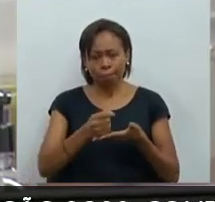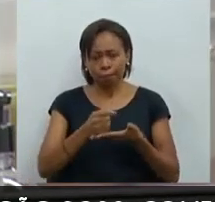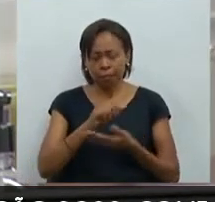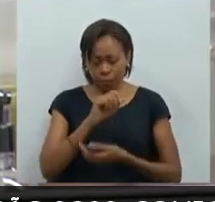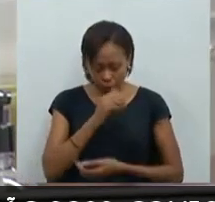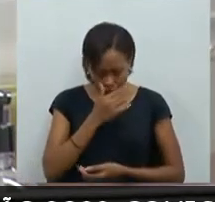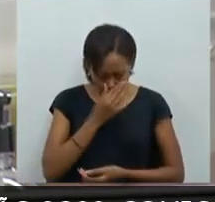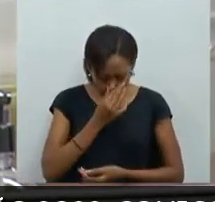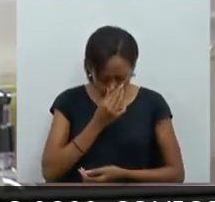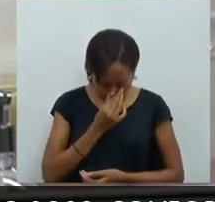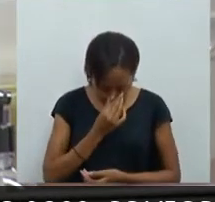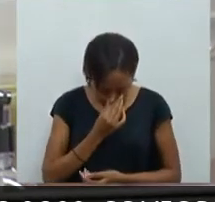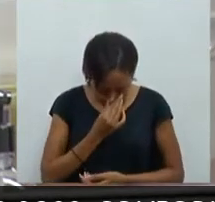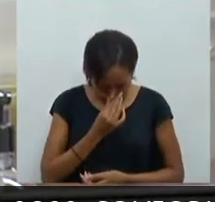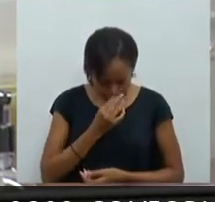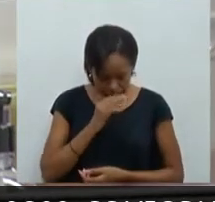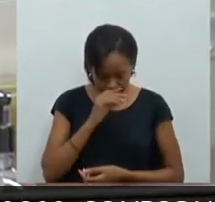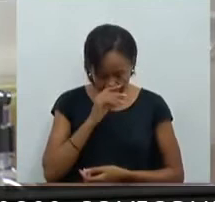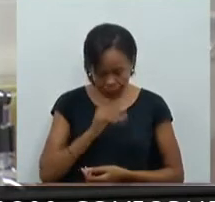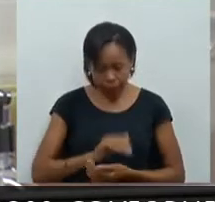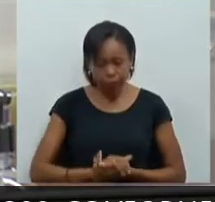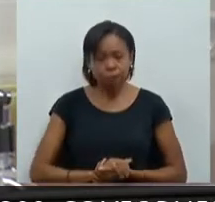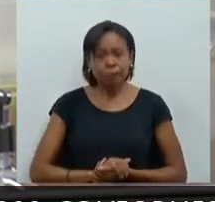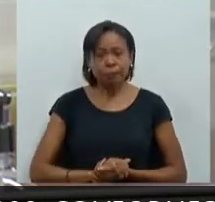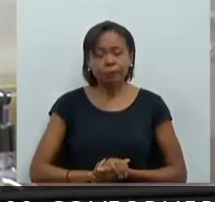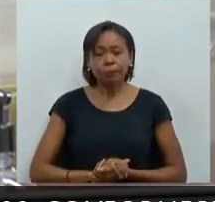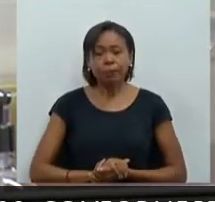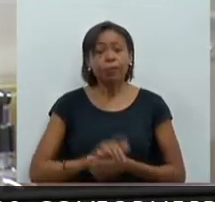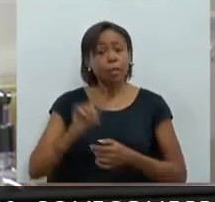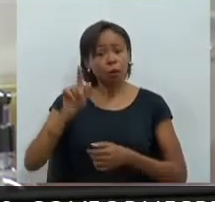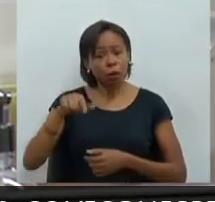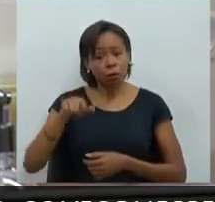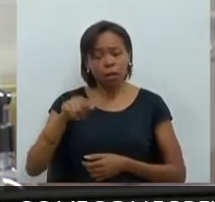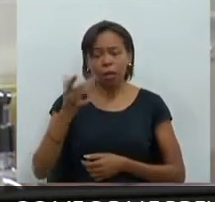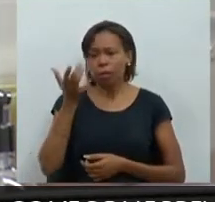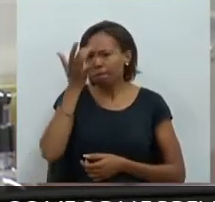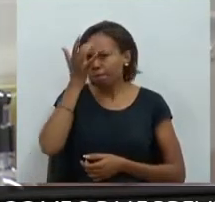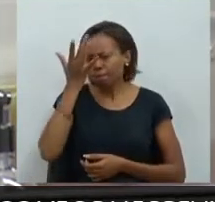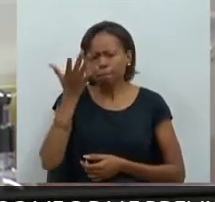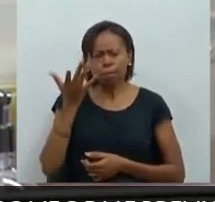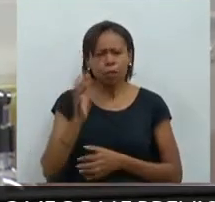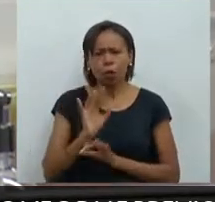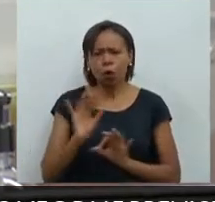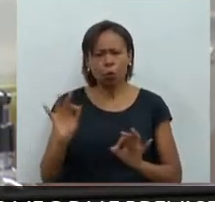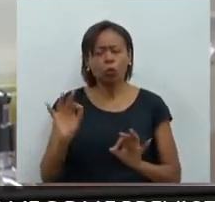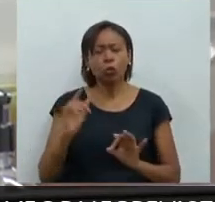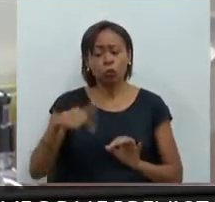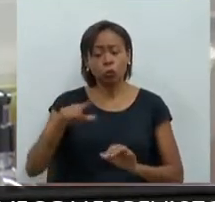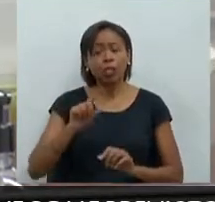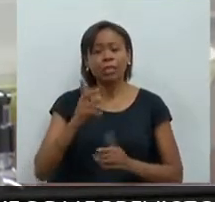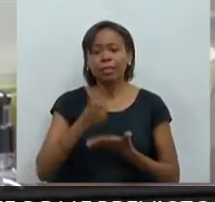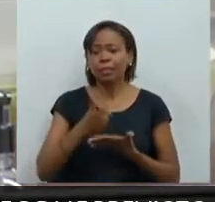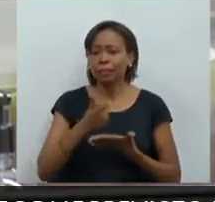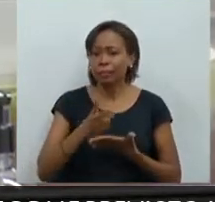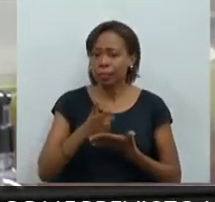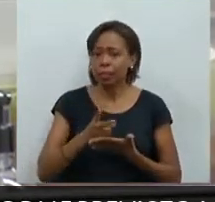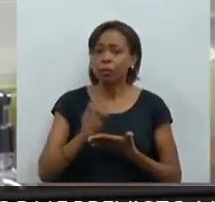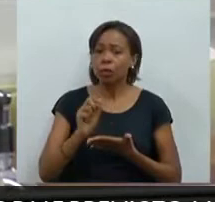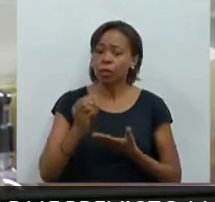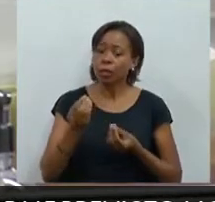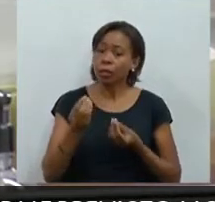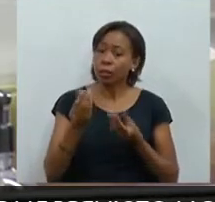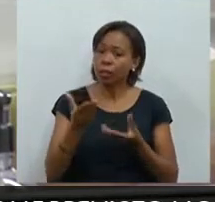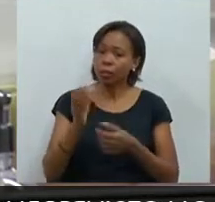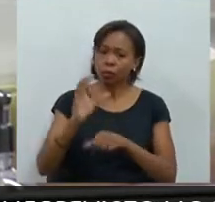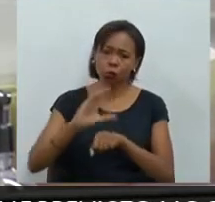gente é muito tranquilo. Então, estamos sempre em diálogo para poder ofertar cursos FIC, que façam